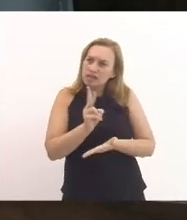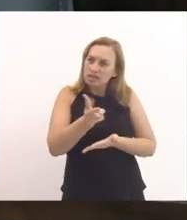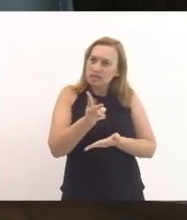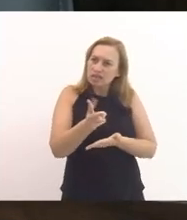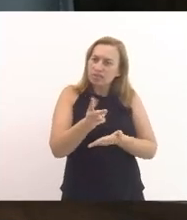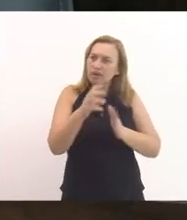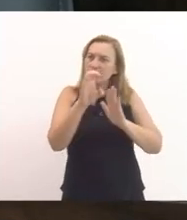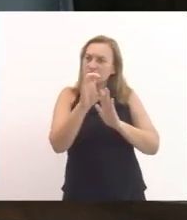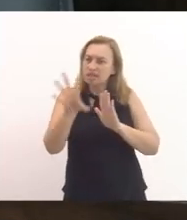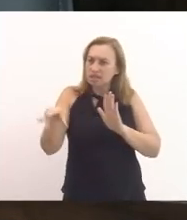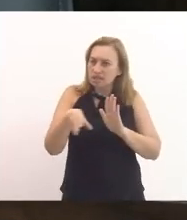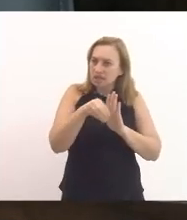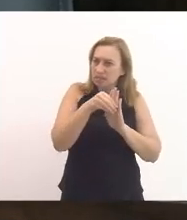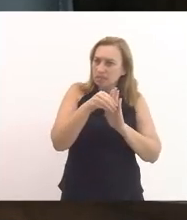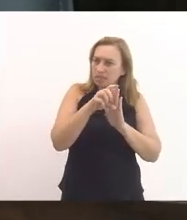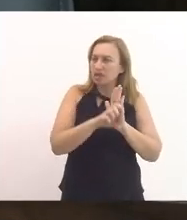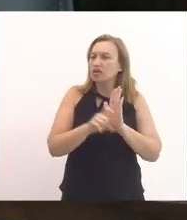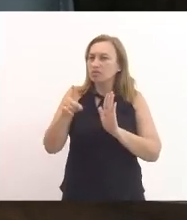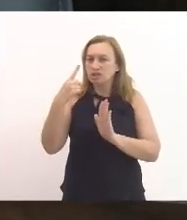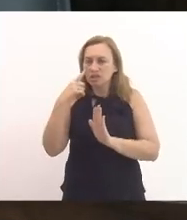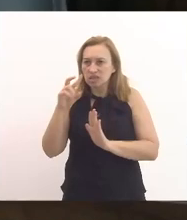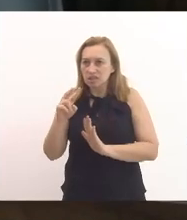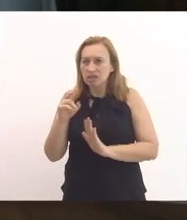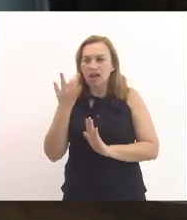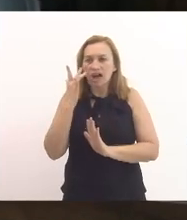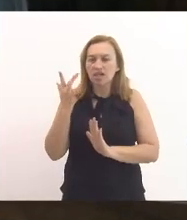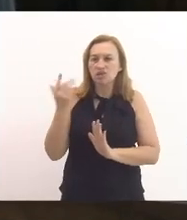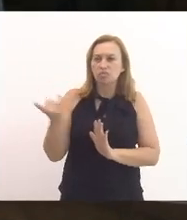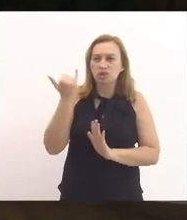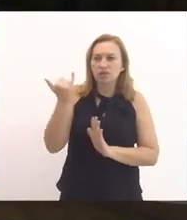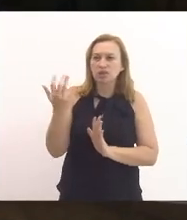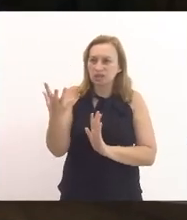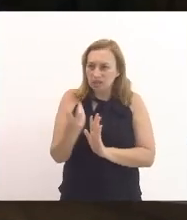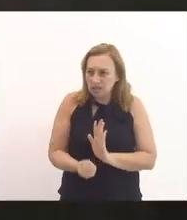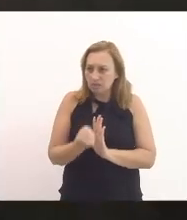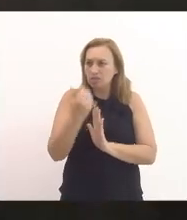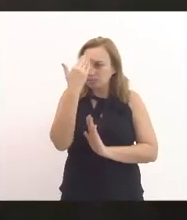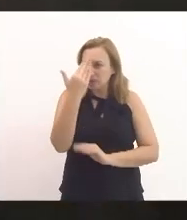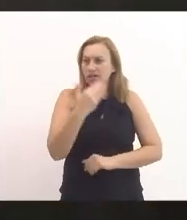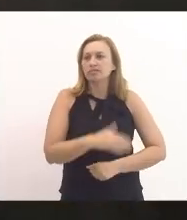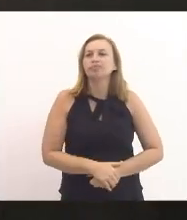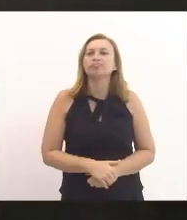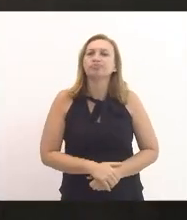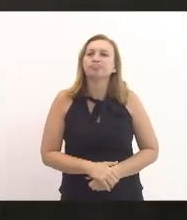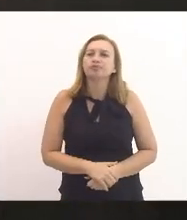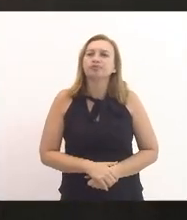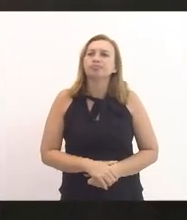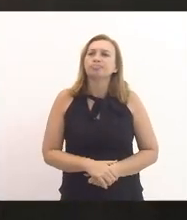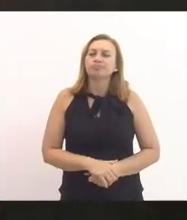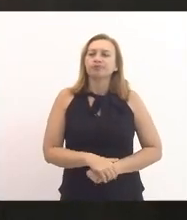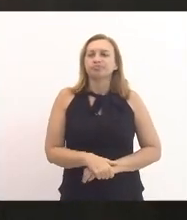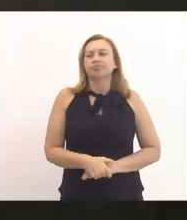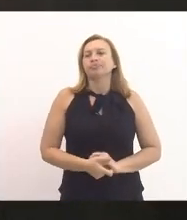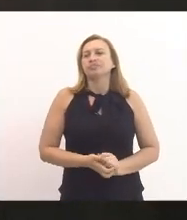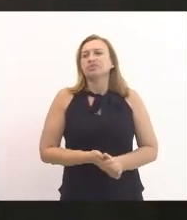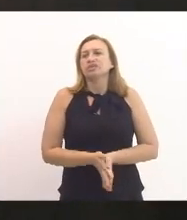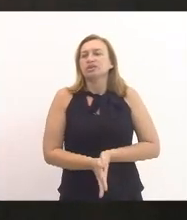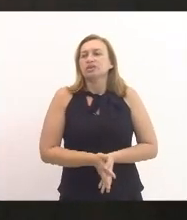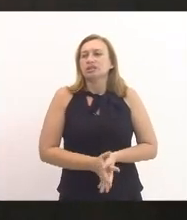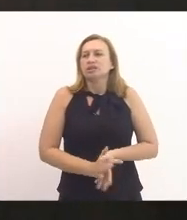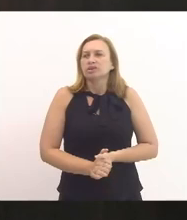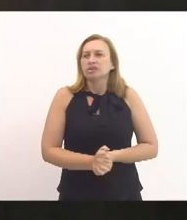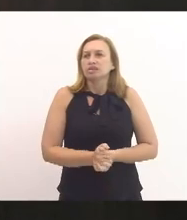as emendas que vocês julgam importantes serem acolhidos obrigado se você é maluco